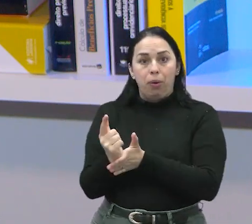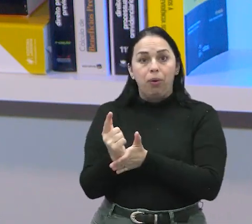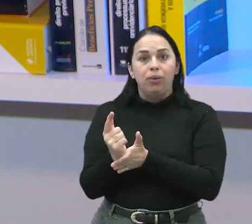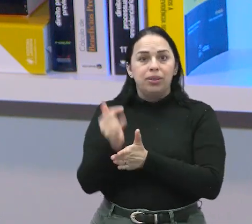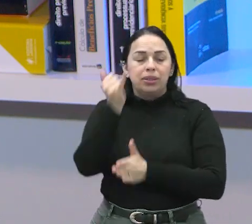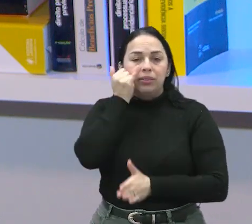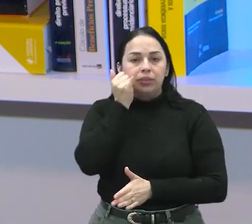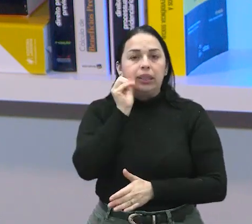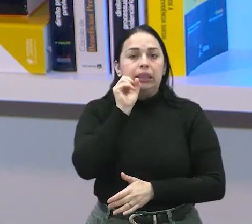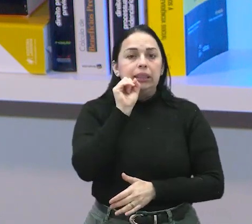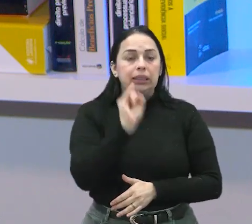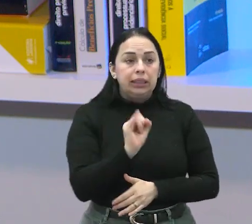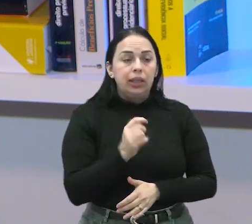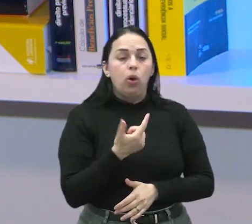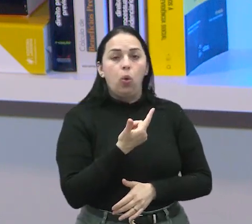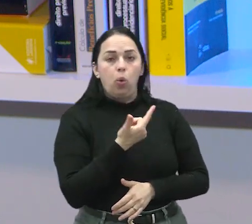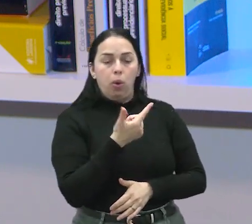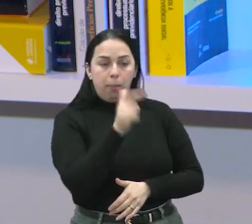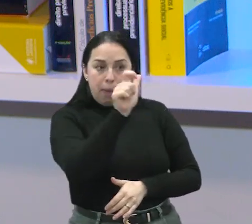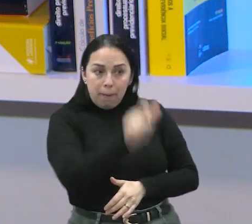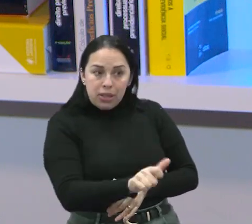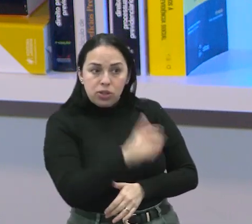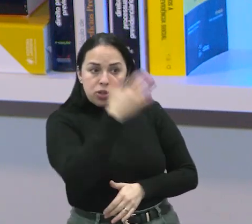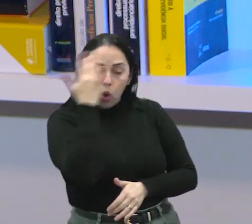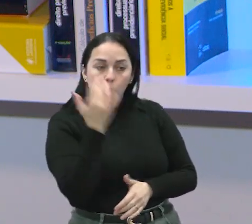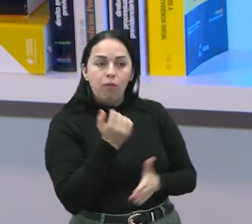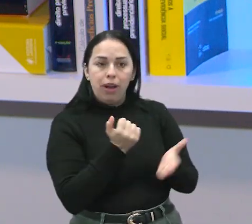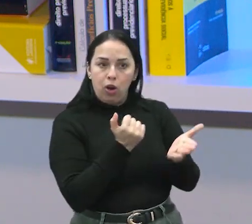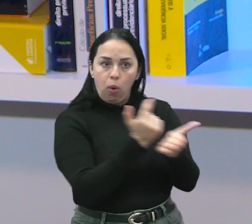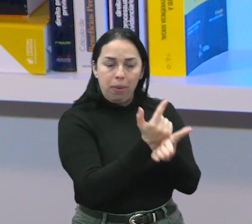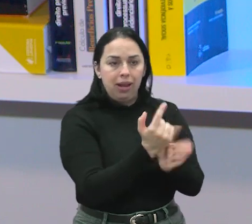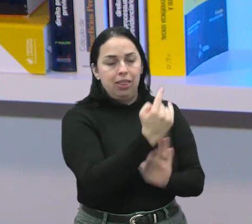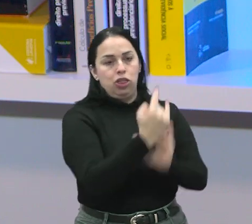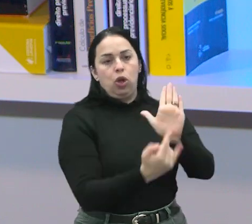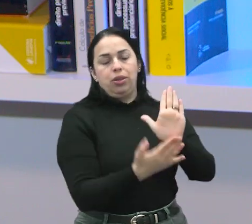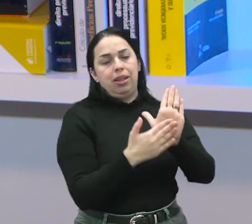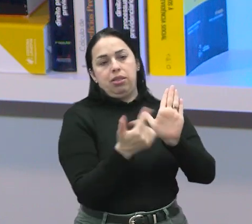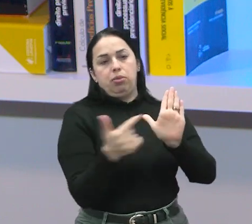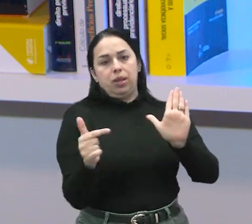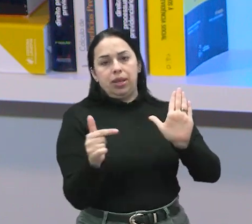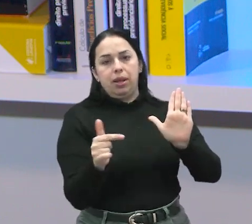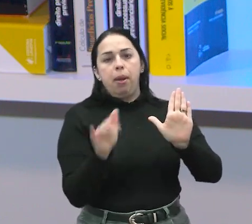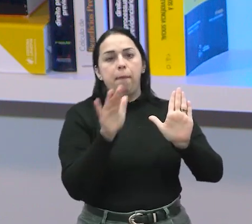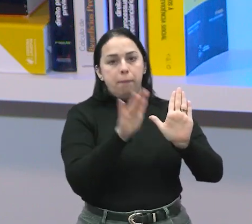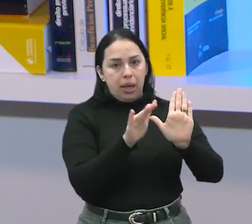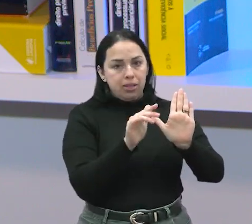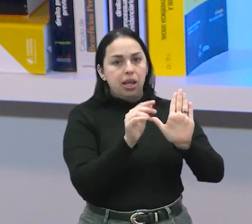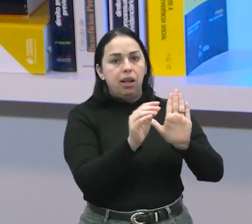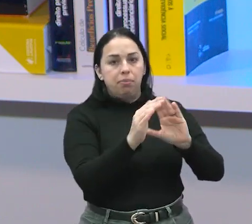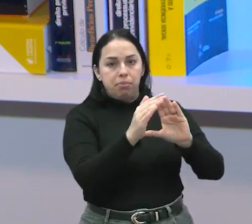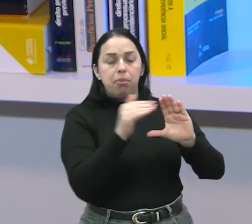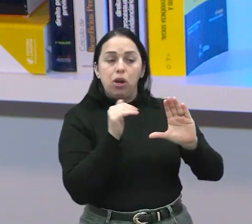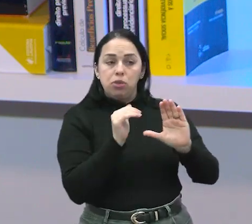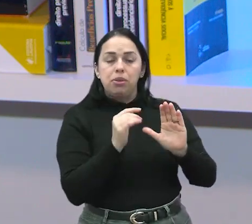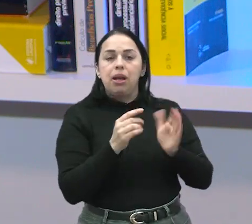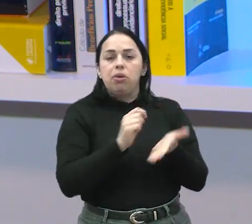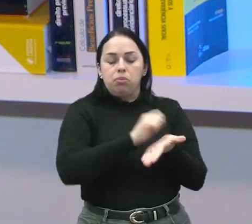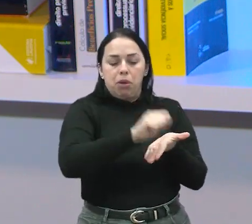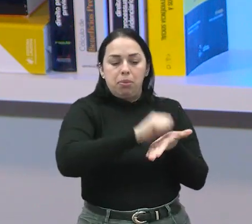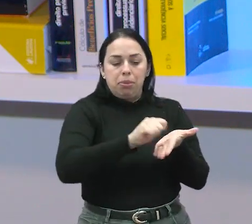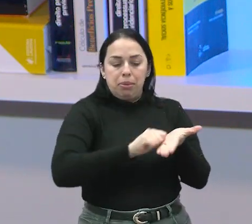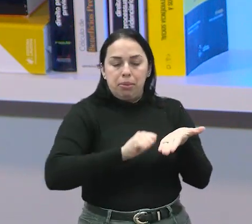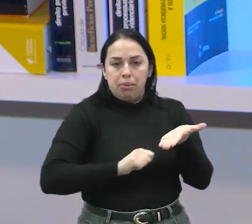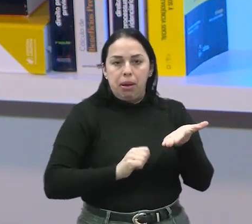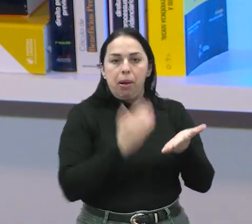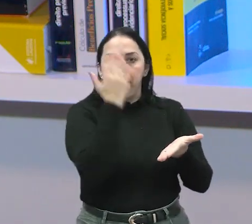de um aparelho. Se você estiver comprando de uma pessoa física, a pessoa física não vai conseguir te fornecer a nota fiscal, mas ela pode fornecer um recibo de